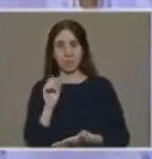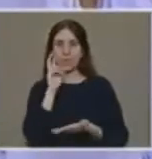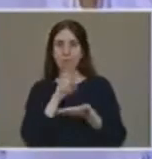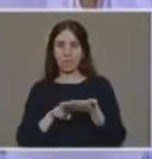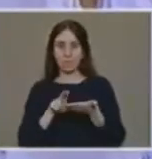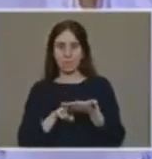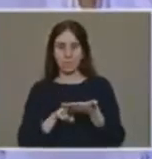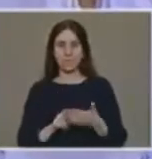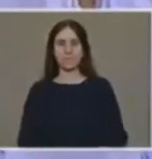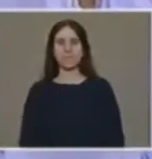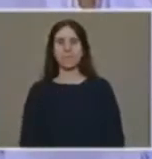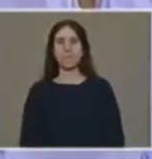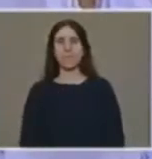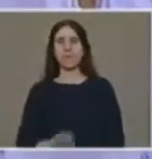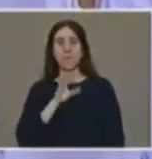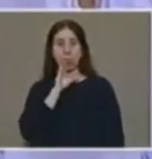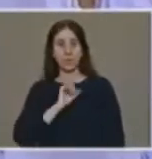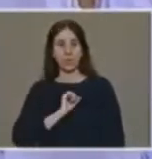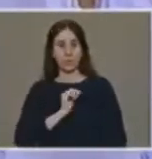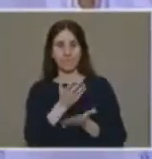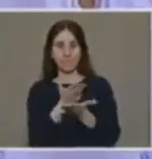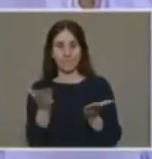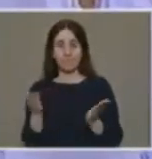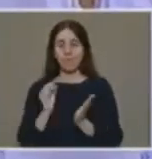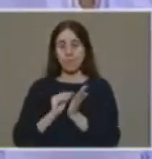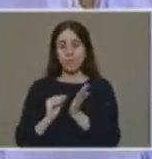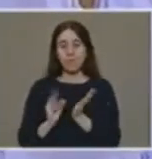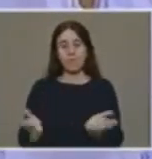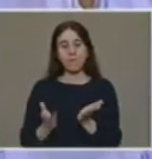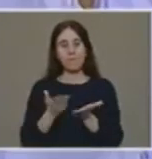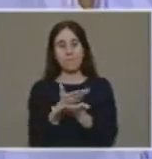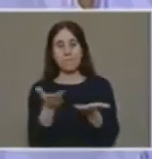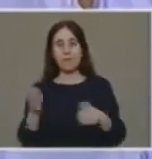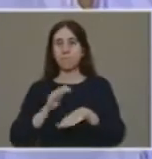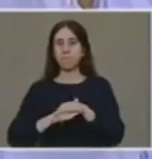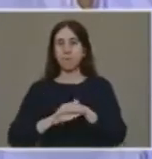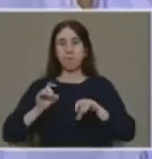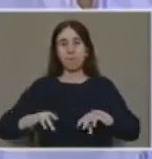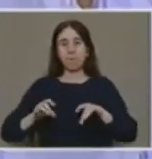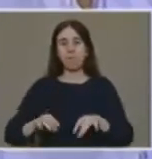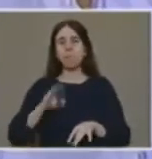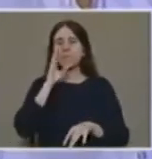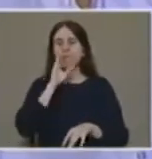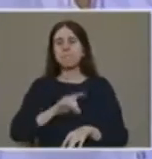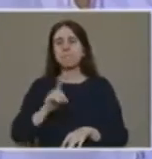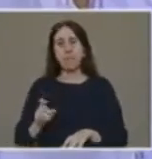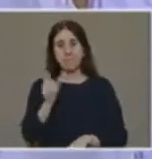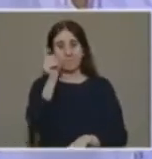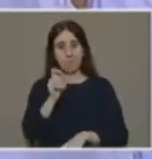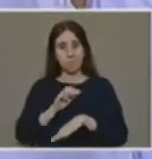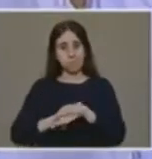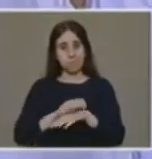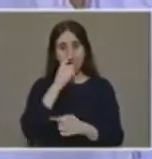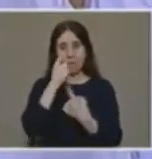Meus filhos, escrevo-vos isto para que não pequeis. Mas se alguém pecar, nós temos